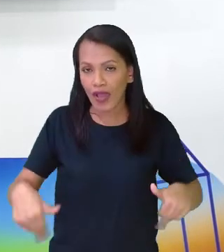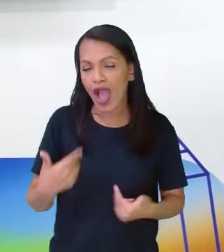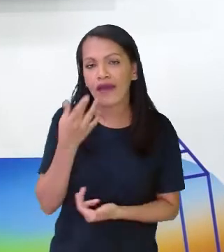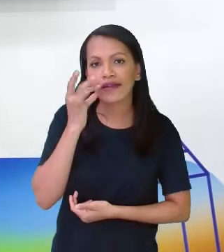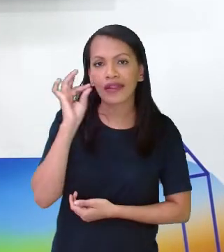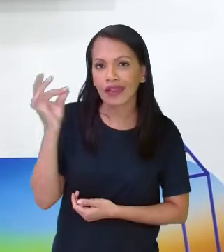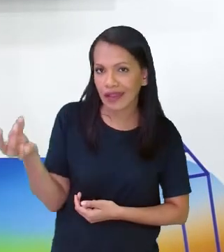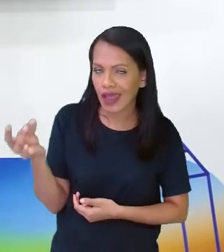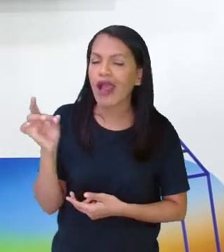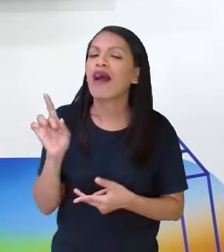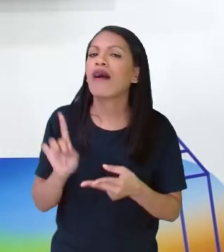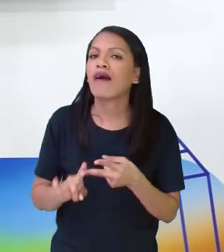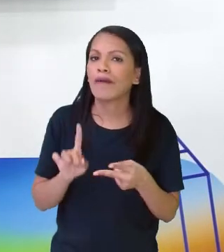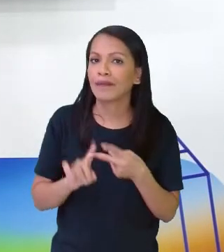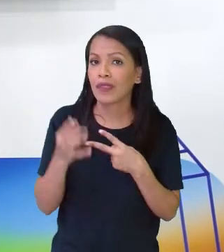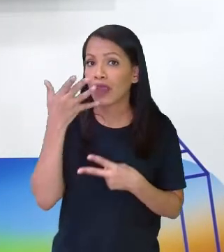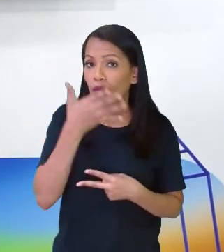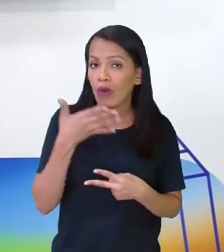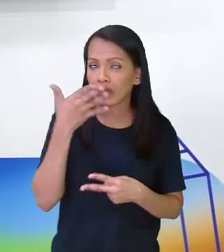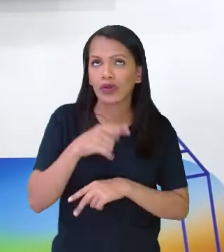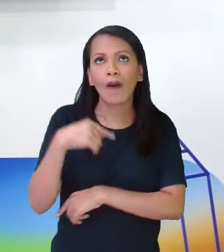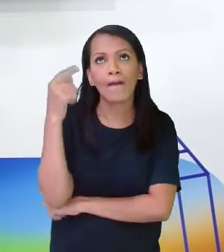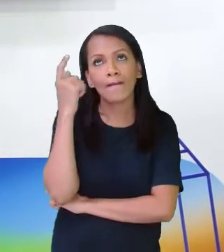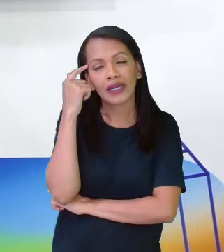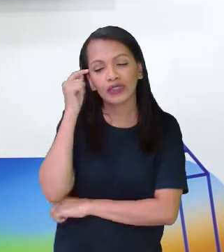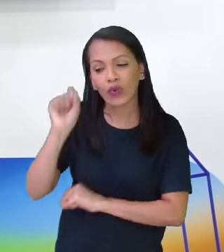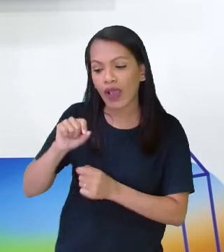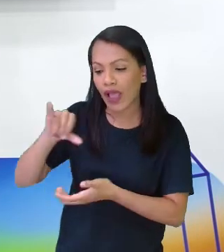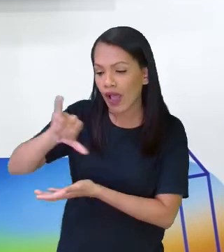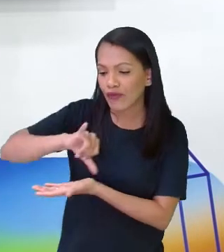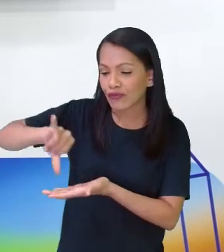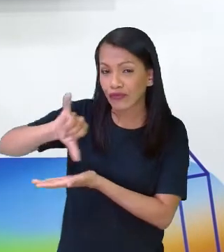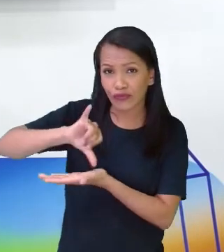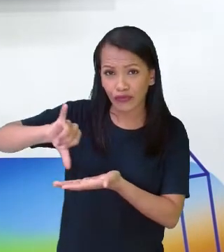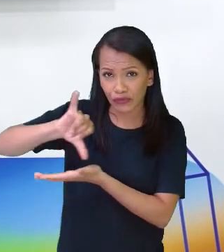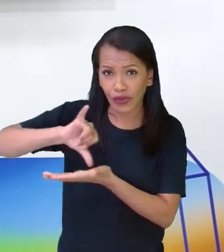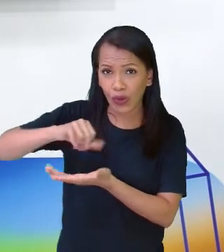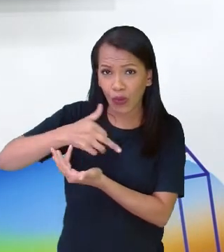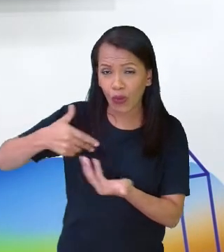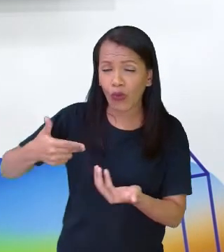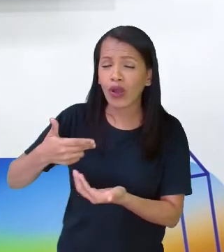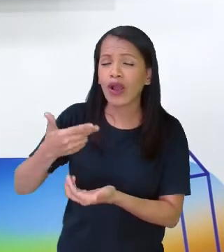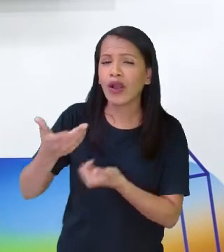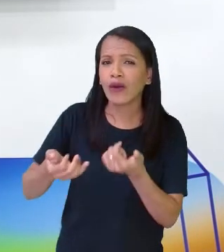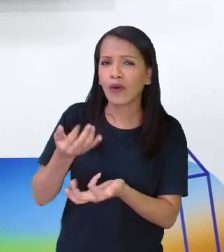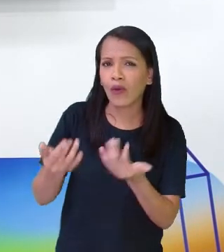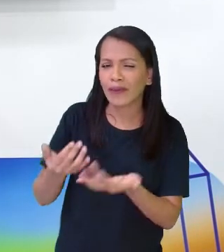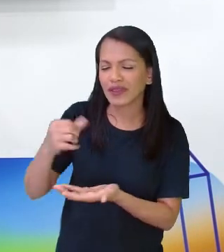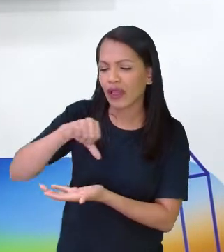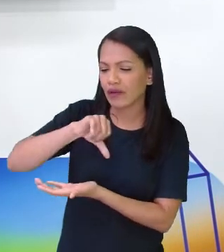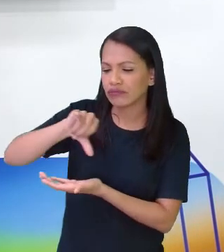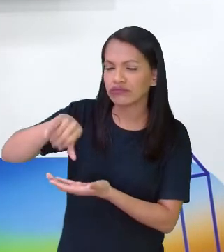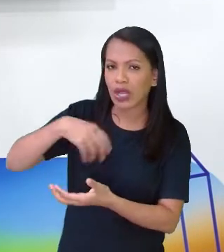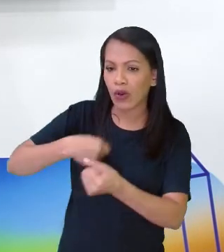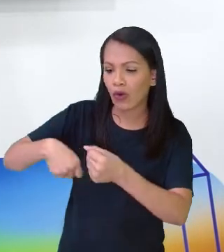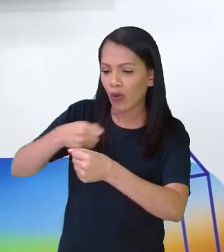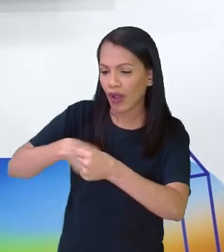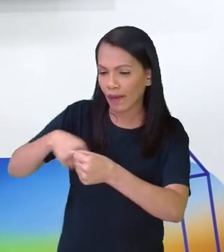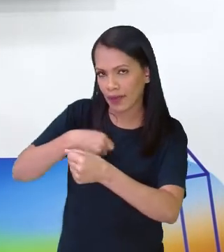numa fritura, né? Quando eu penso num doce, quando eu penso naquela trufa, por exemplo, eu tenho